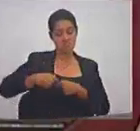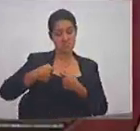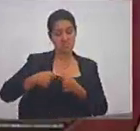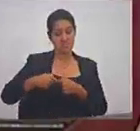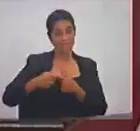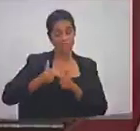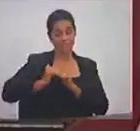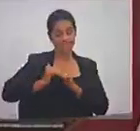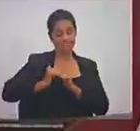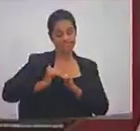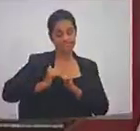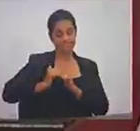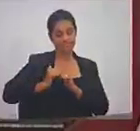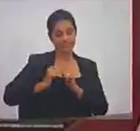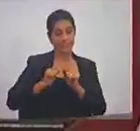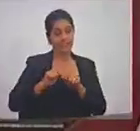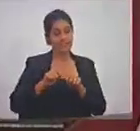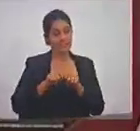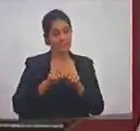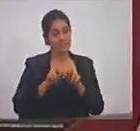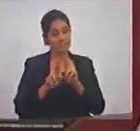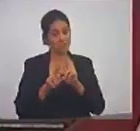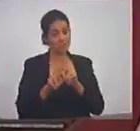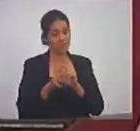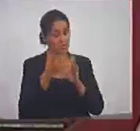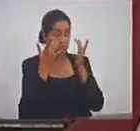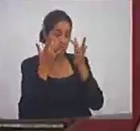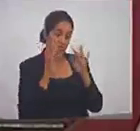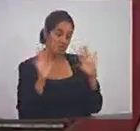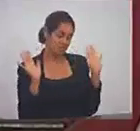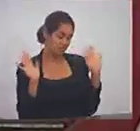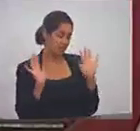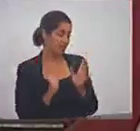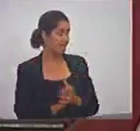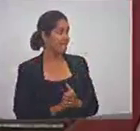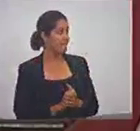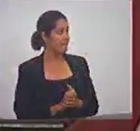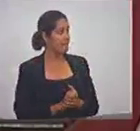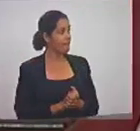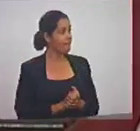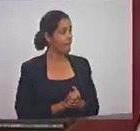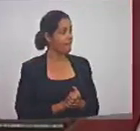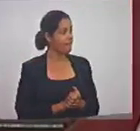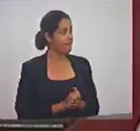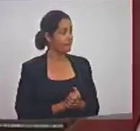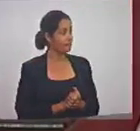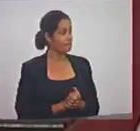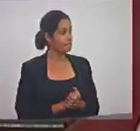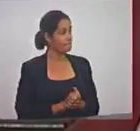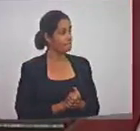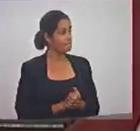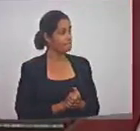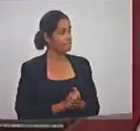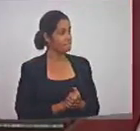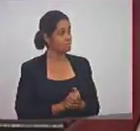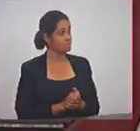se tornasse a realidade da Câmara. Não sabemos ainda que pé vai estar a Câmara ainda dos projetos que vêm a ser votado, mas o prefeito